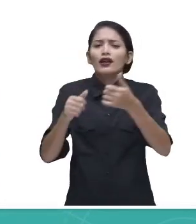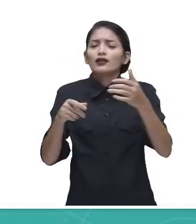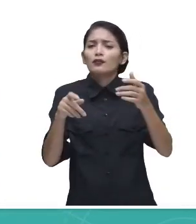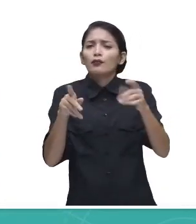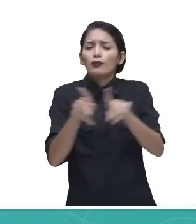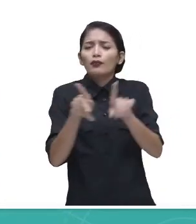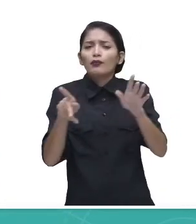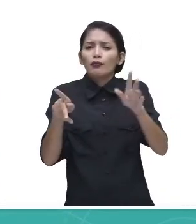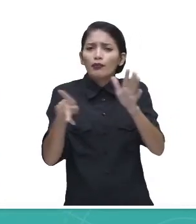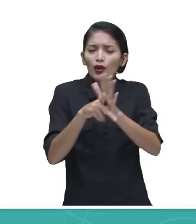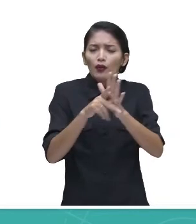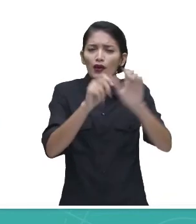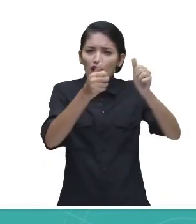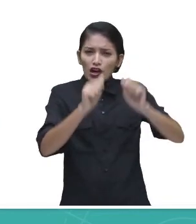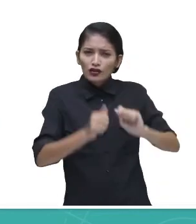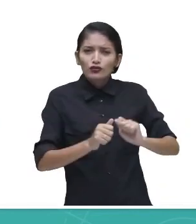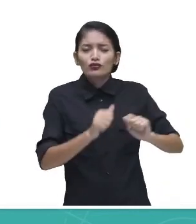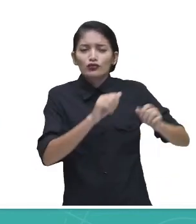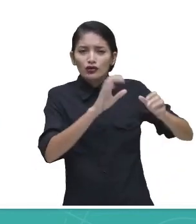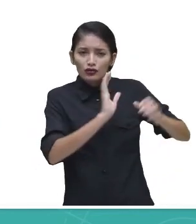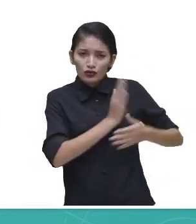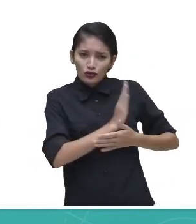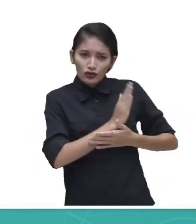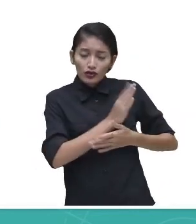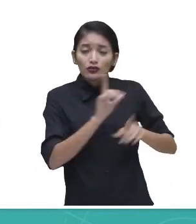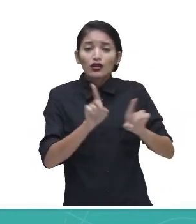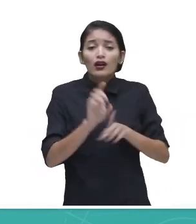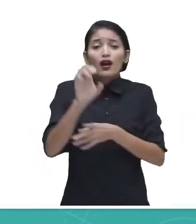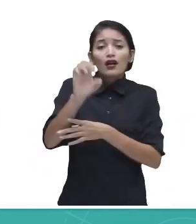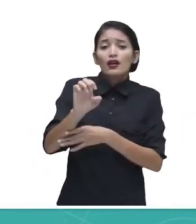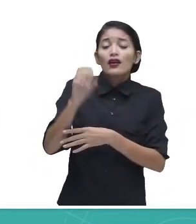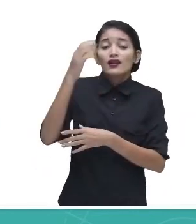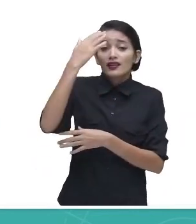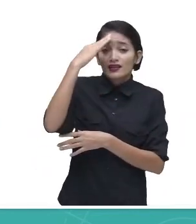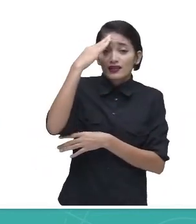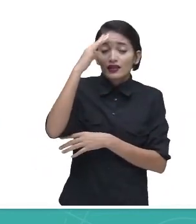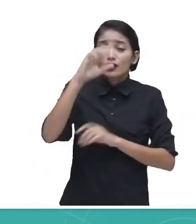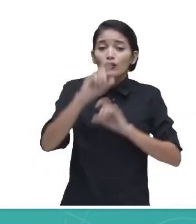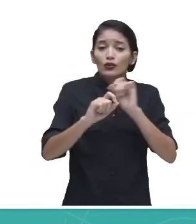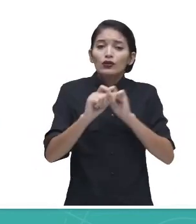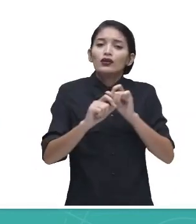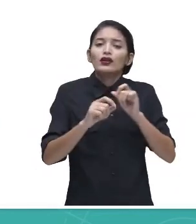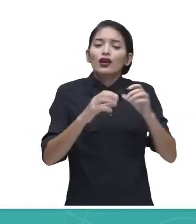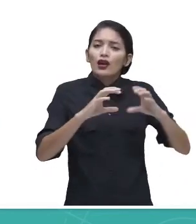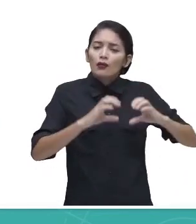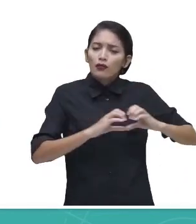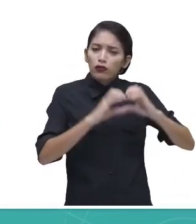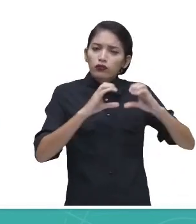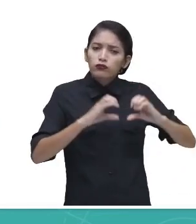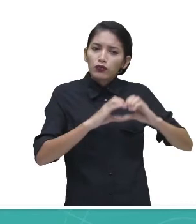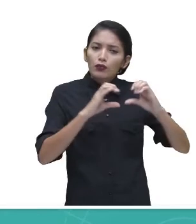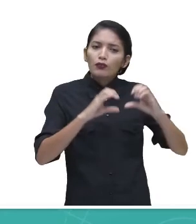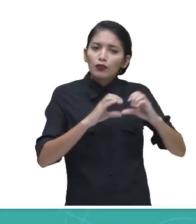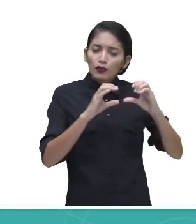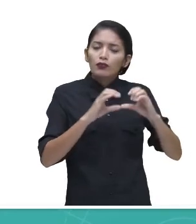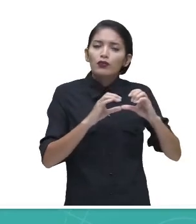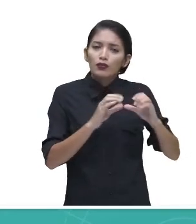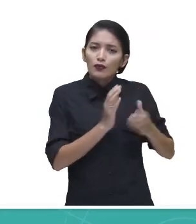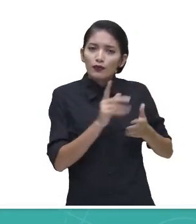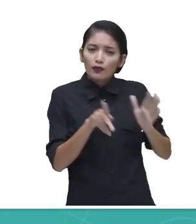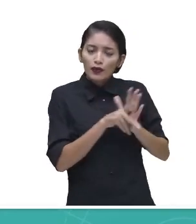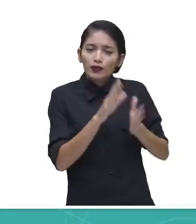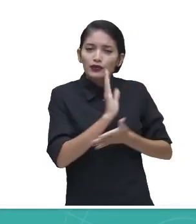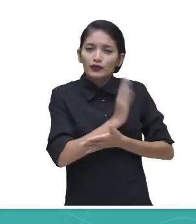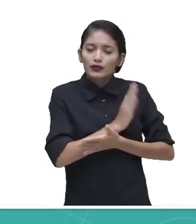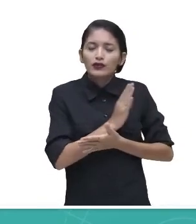coração. Letra E, compreensão dos mecanismos que levam aos batimentos cardíacos. Então, vamos